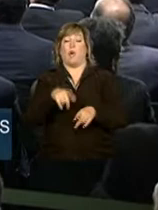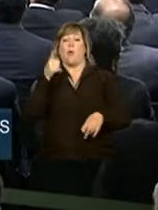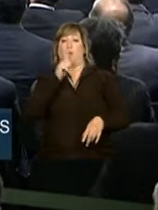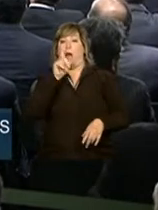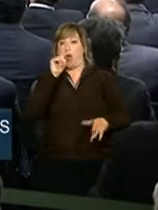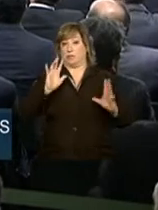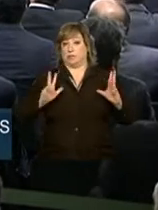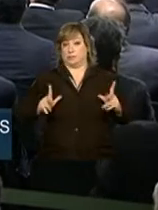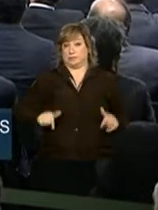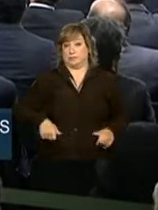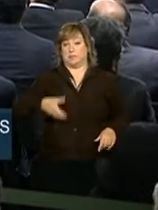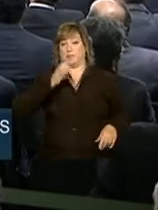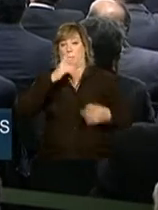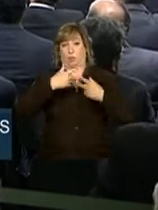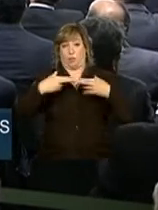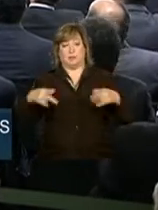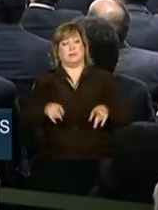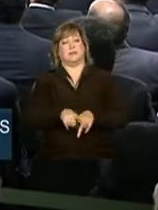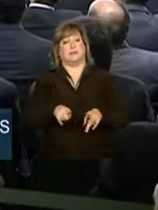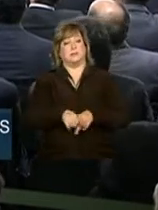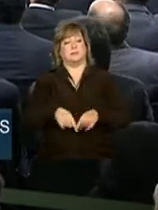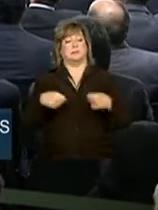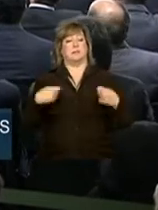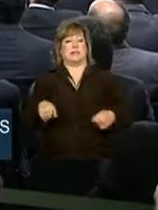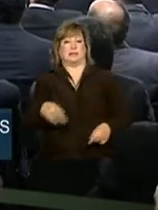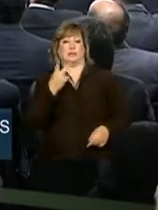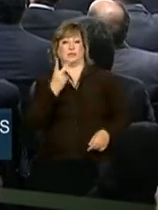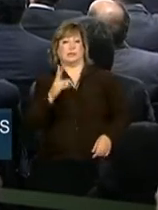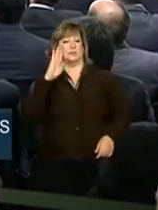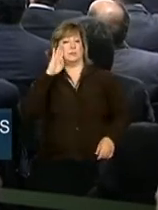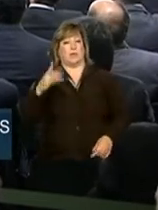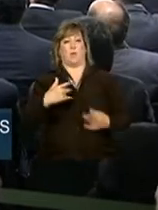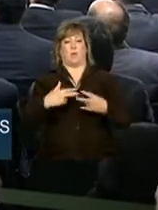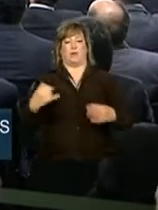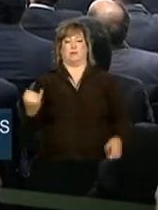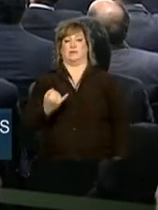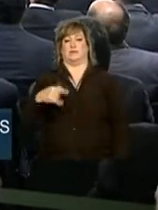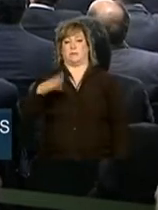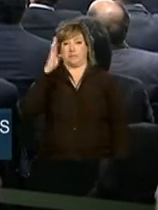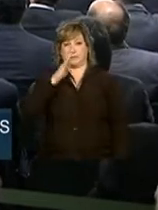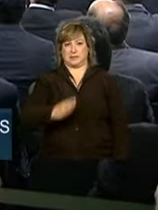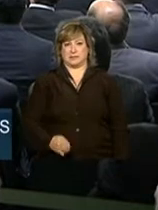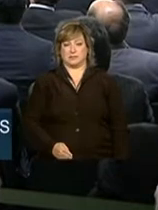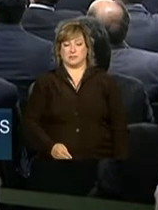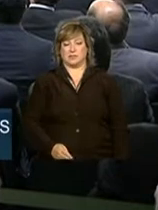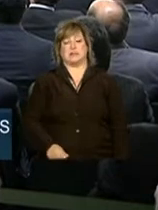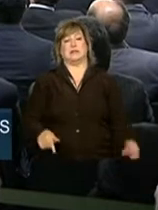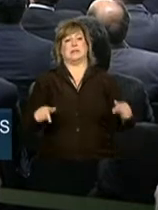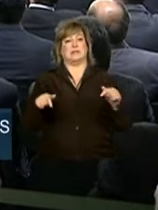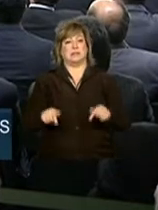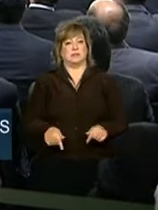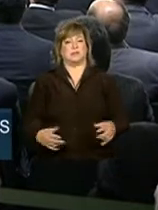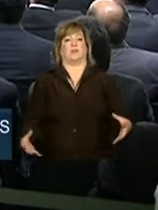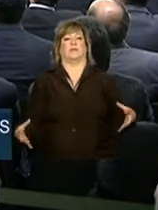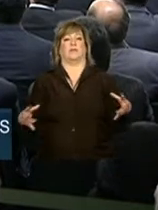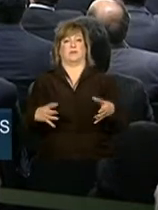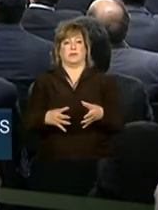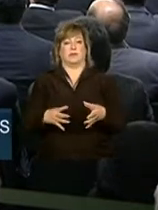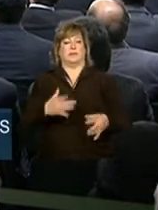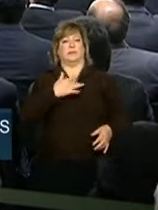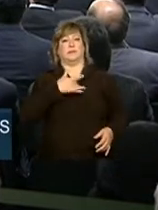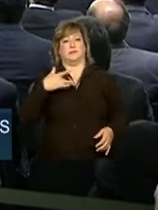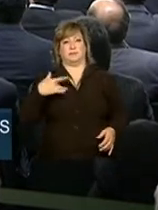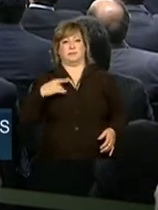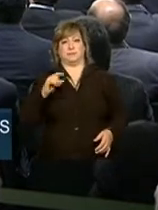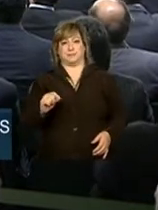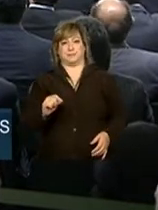do saneamento básico, são duas questões essenciais para o país. Isso impacta na saúde